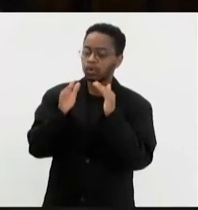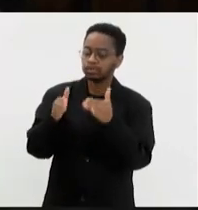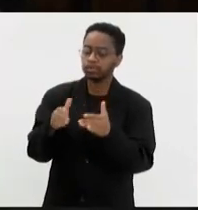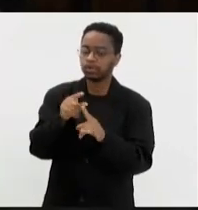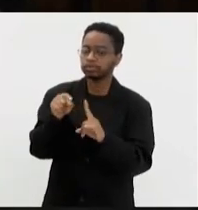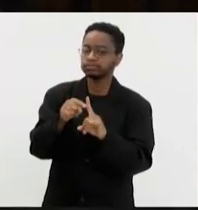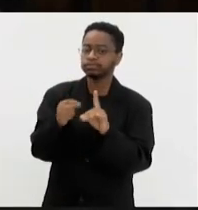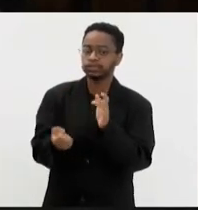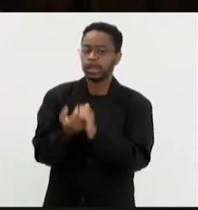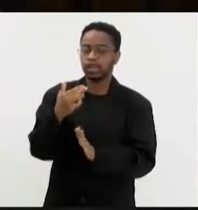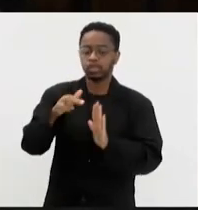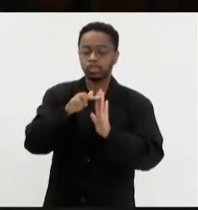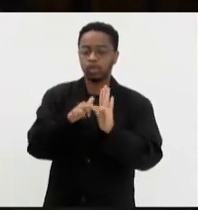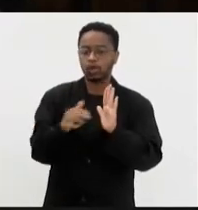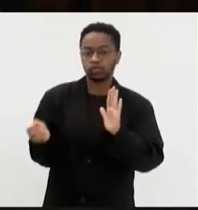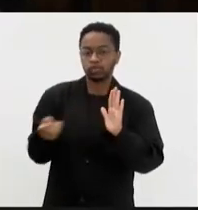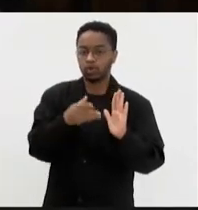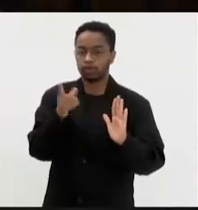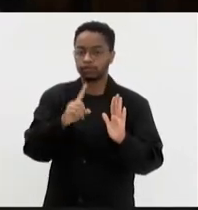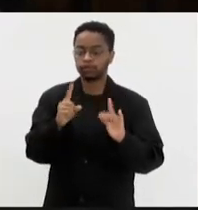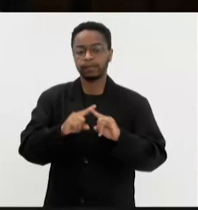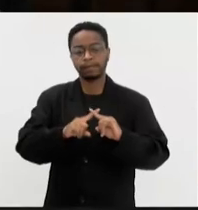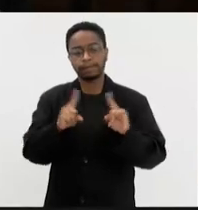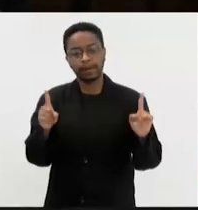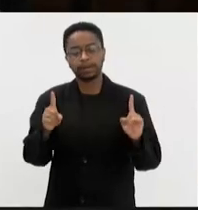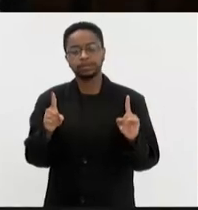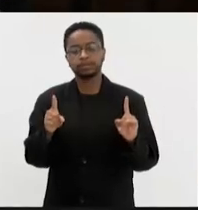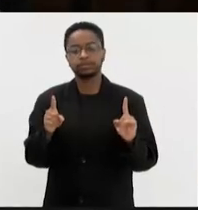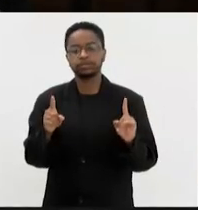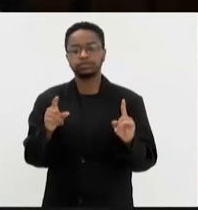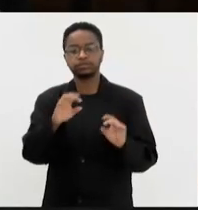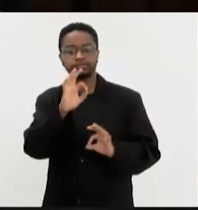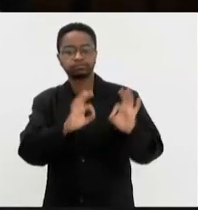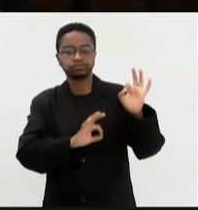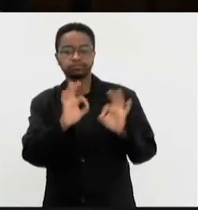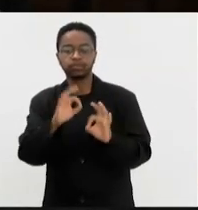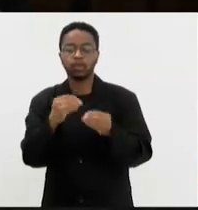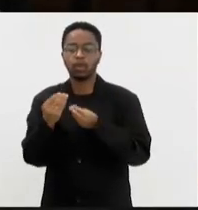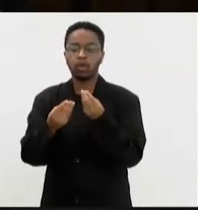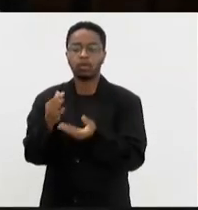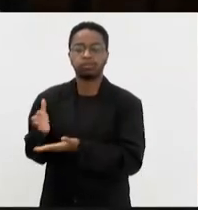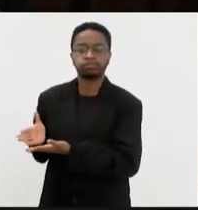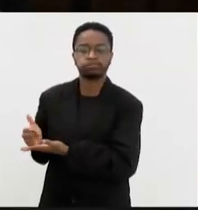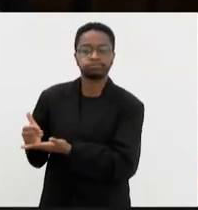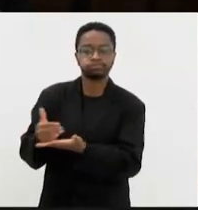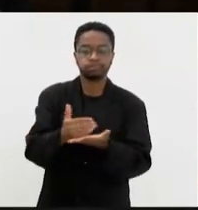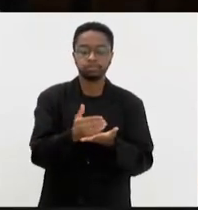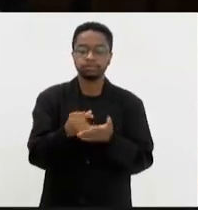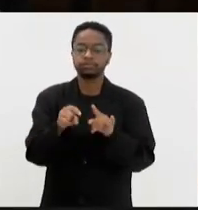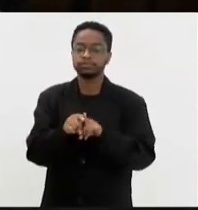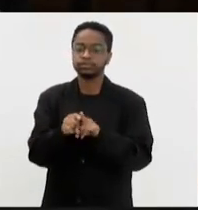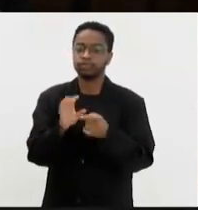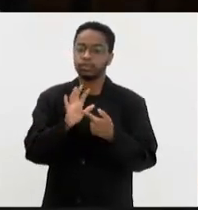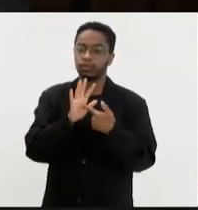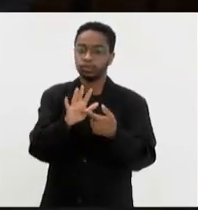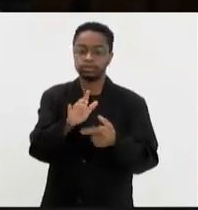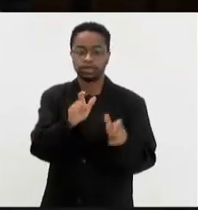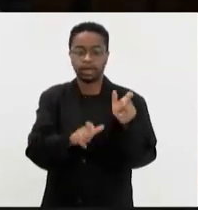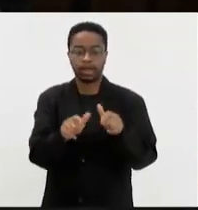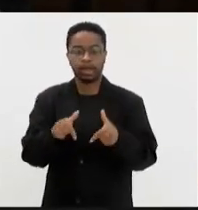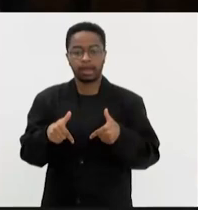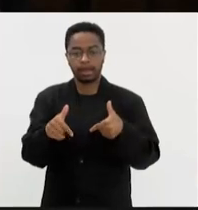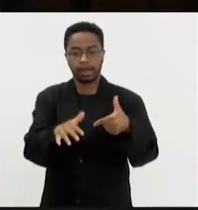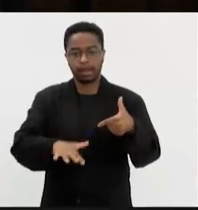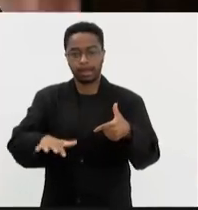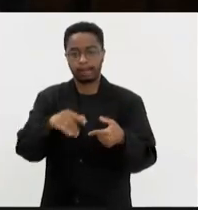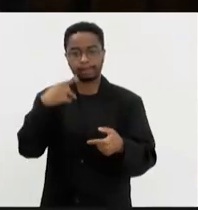nova propriamente mas de consolidar o acúmulo jurisprudencial e sinalizar pros atores políticos